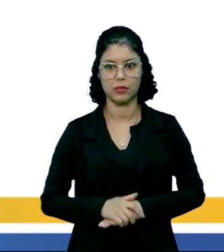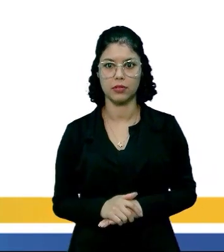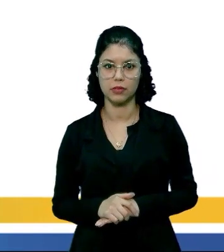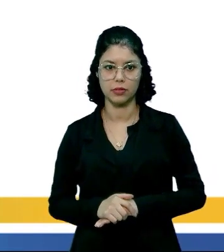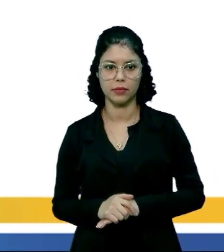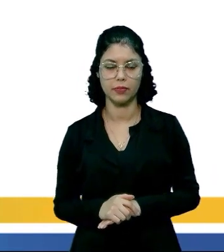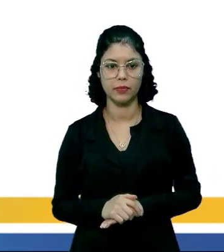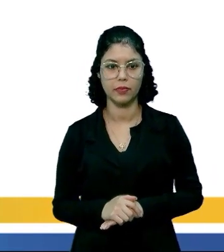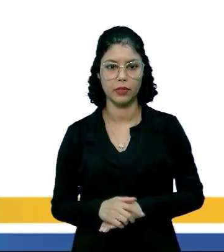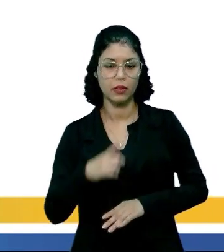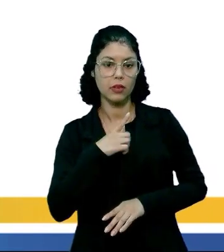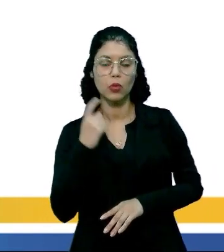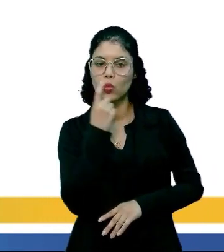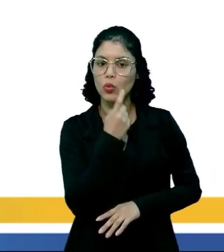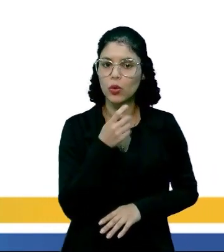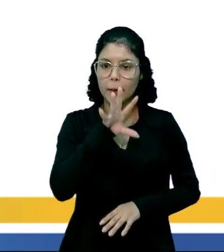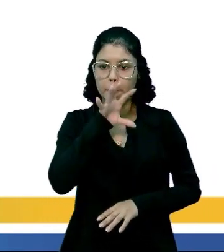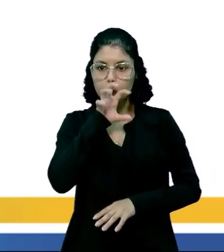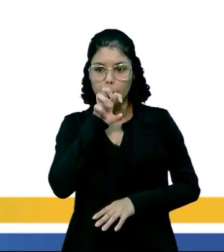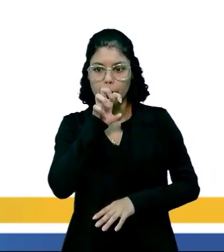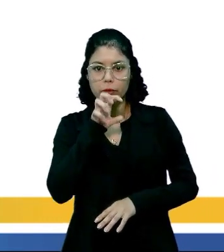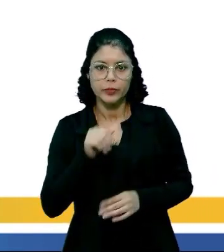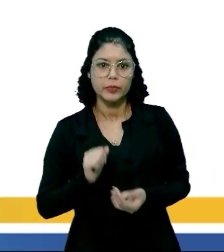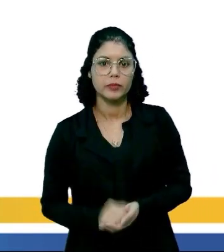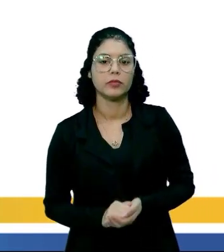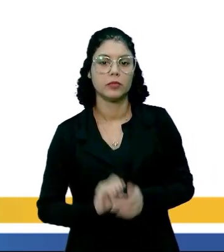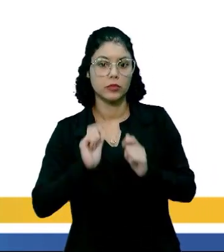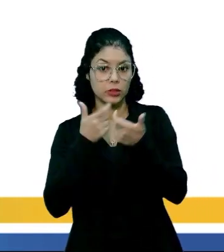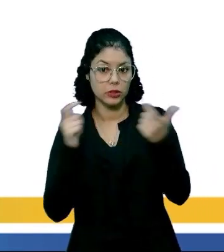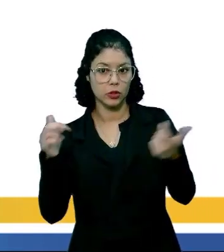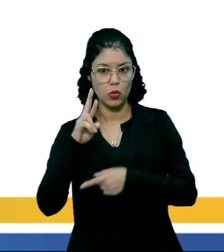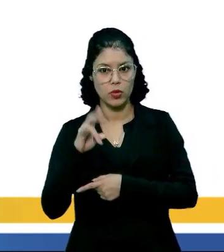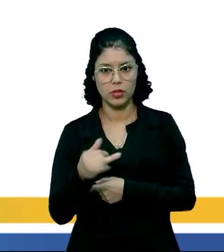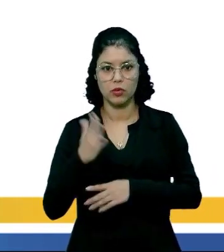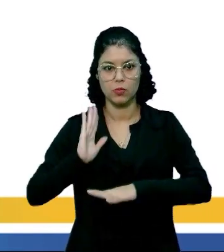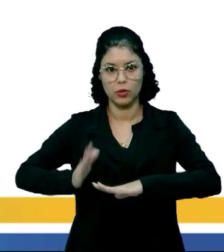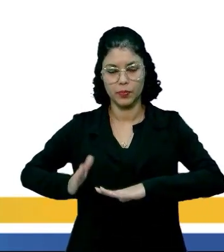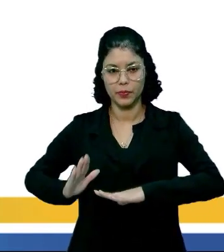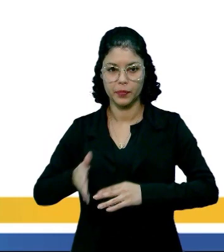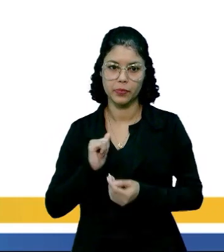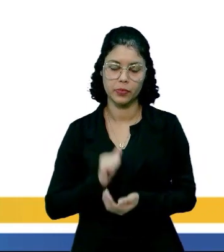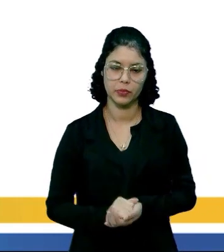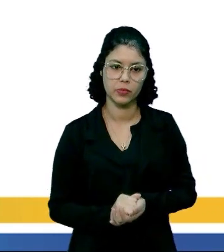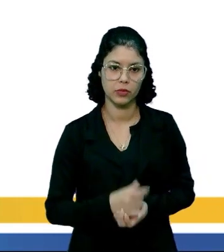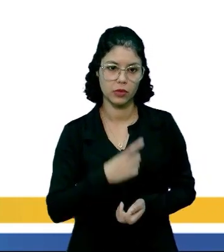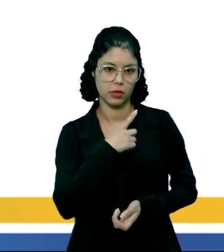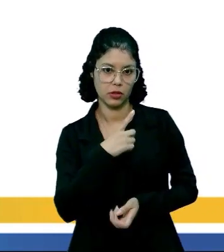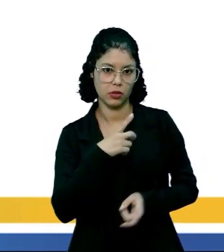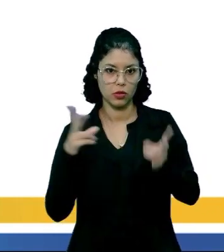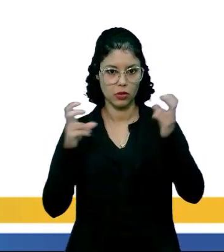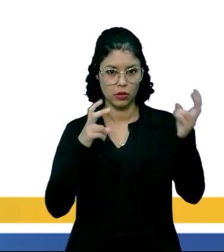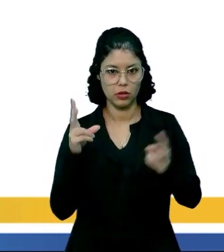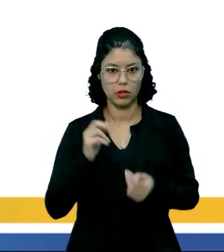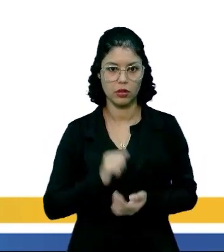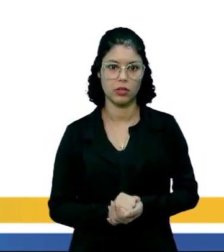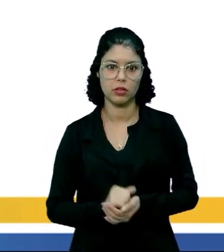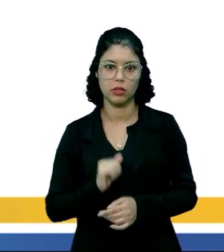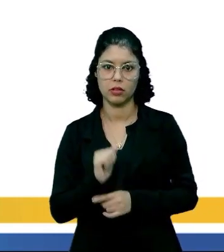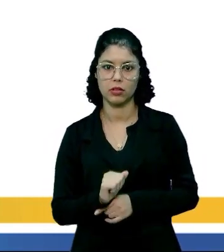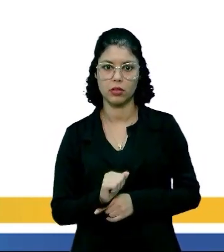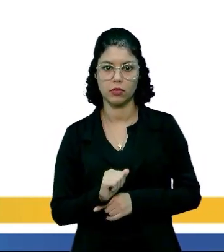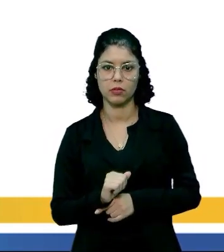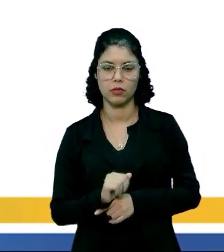eu sinto. Tenho os lábios secos, ó grandes ruídos modernos, de vos